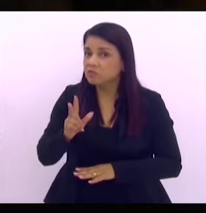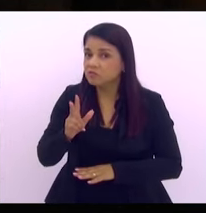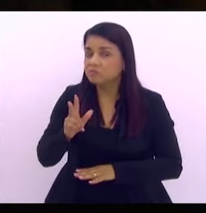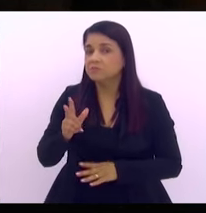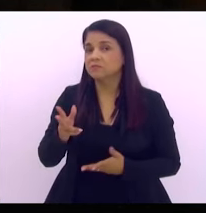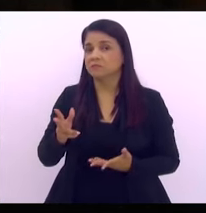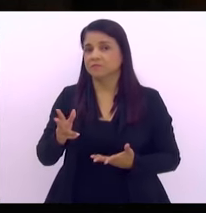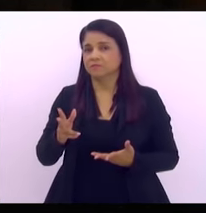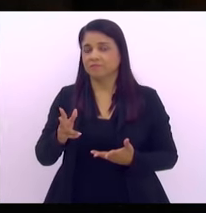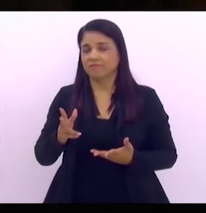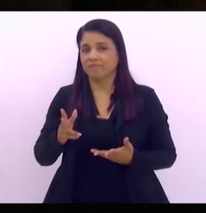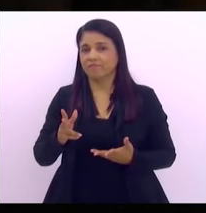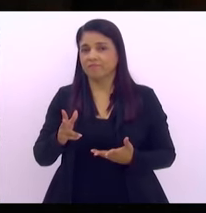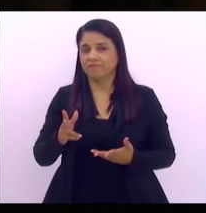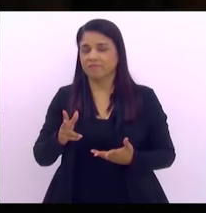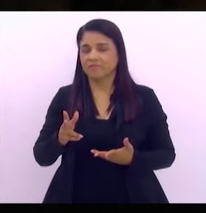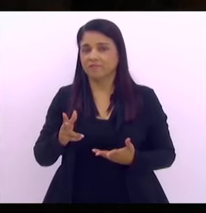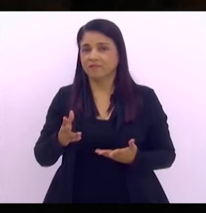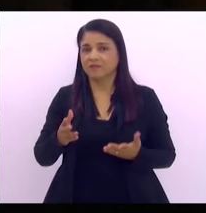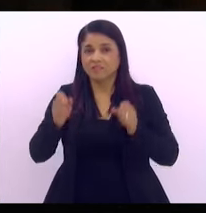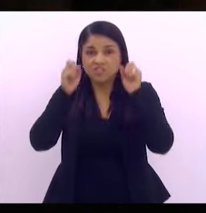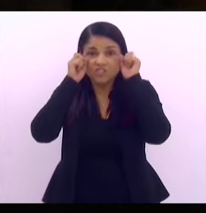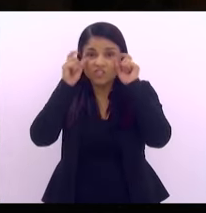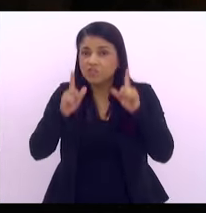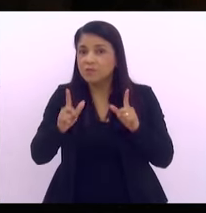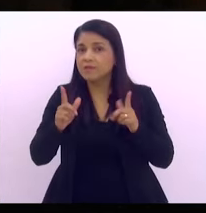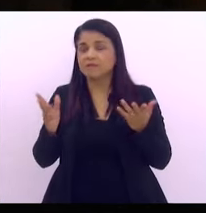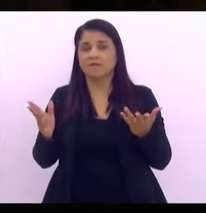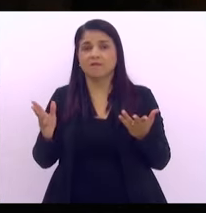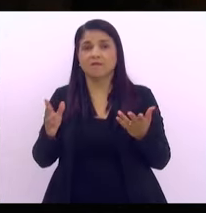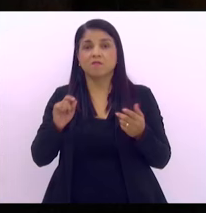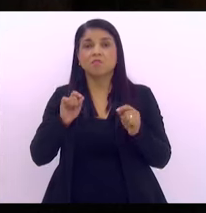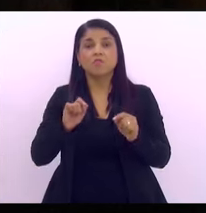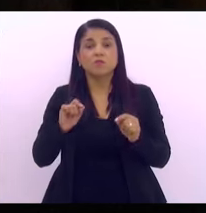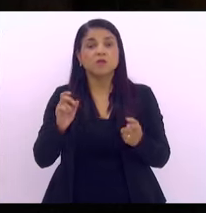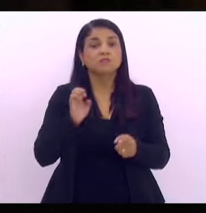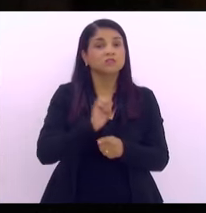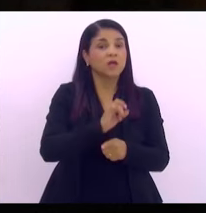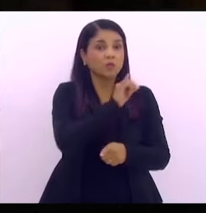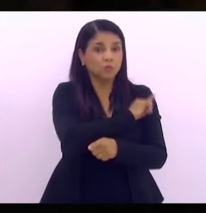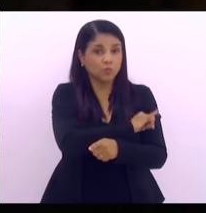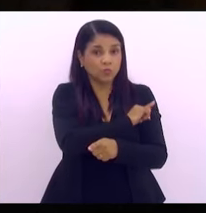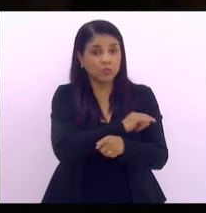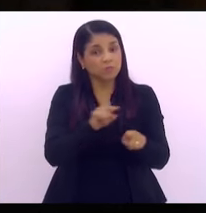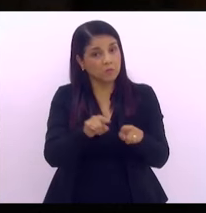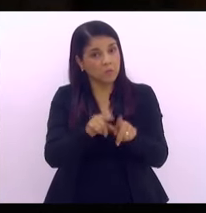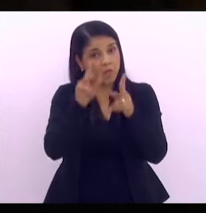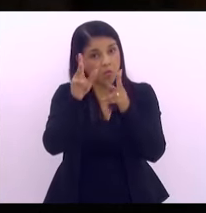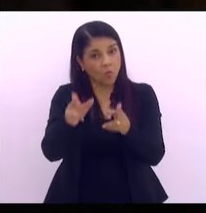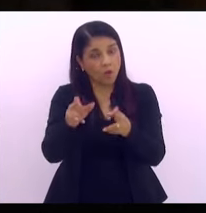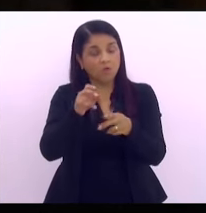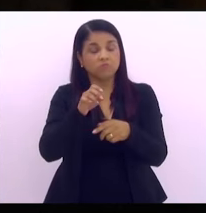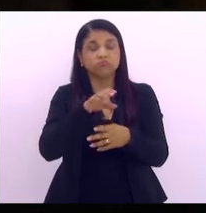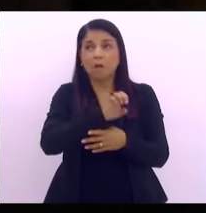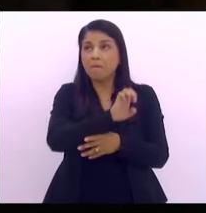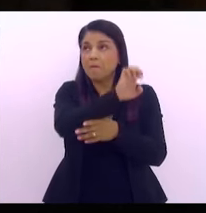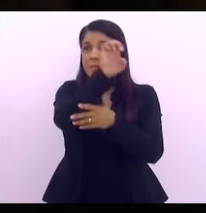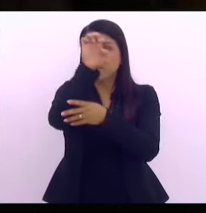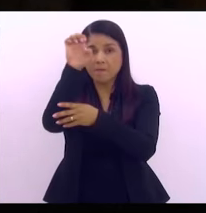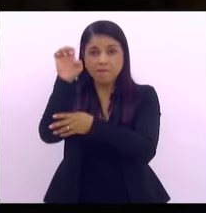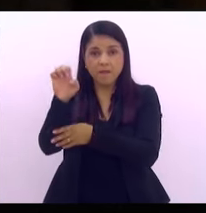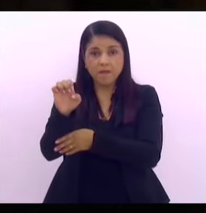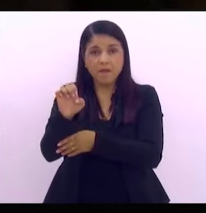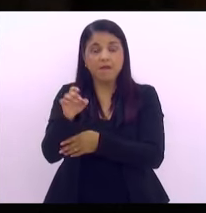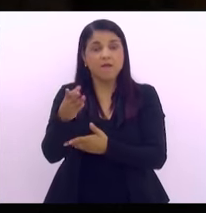Porque o que está acontecendo no estado do Rio de Janeiro acontece em outras unidades da federação, inclusive na